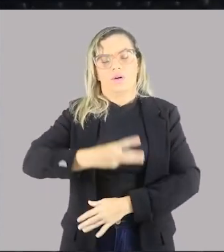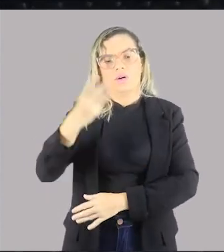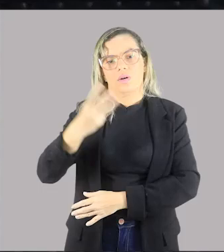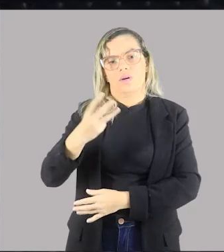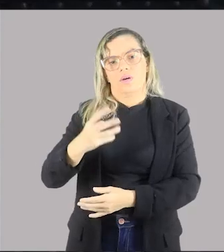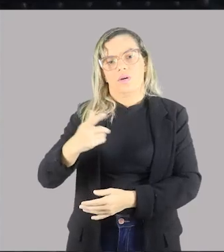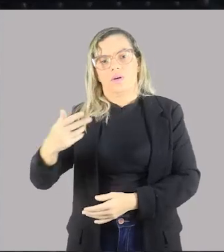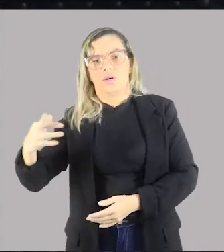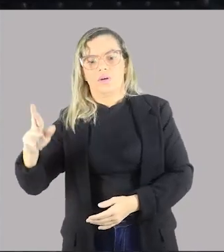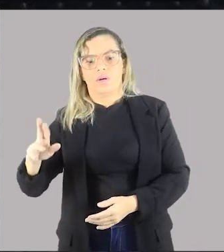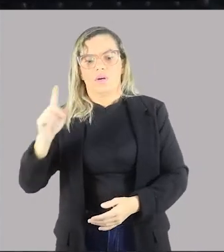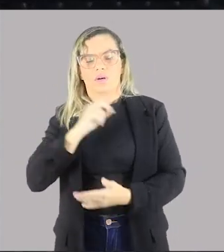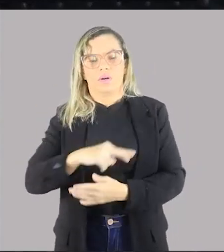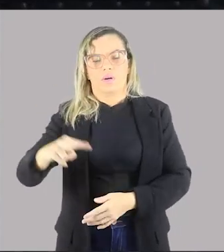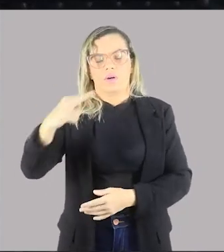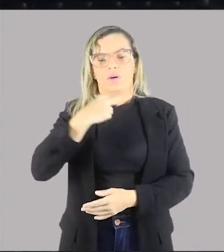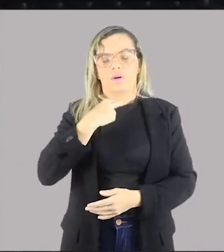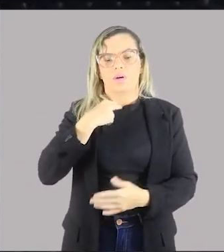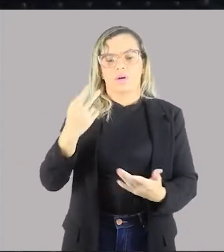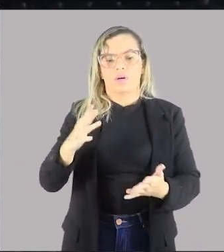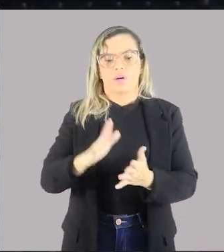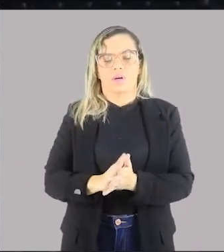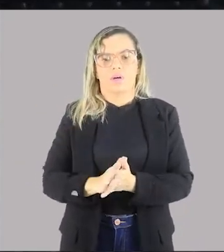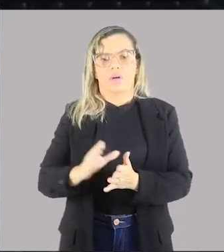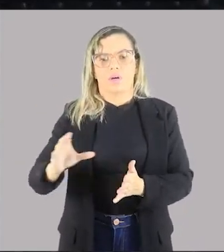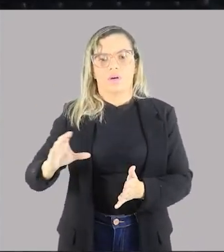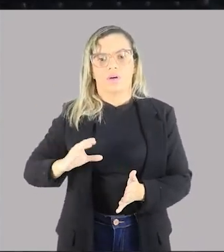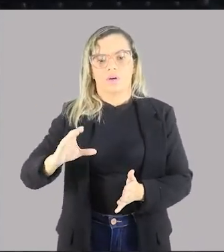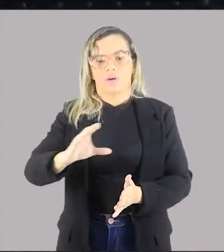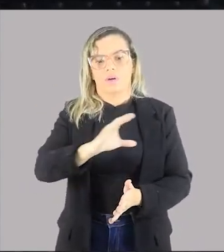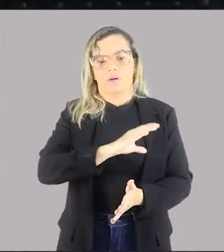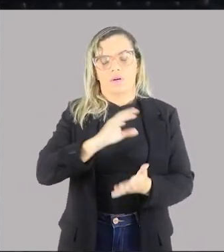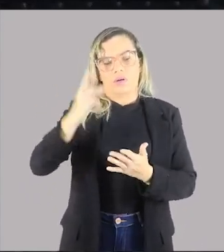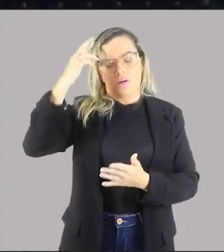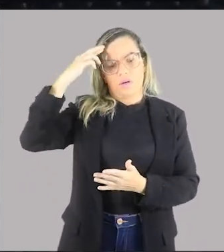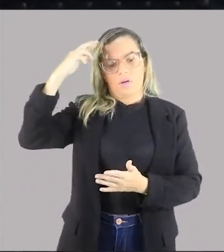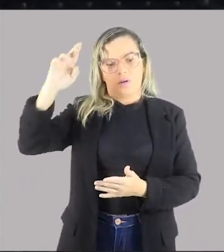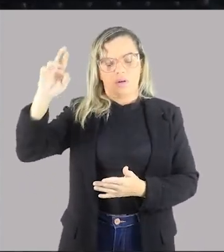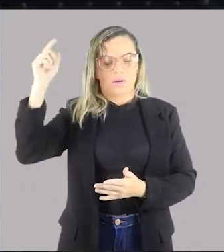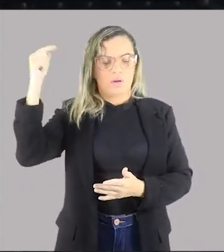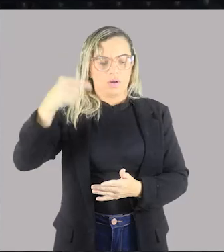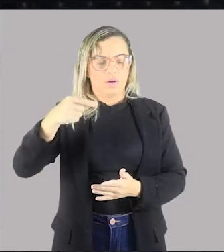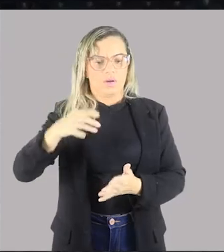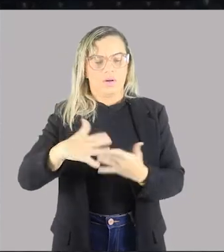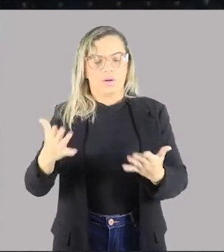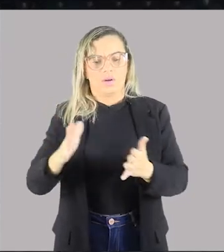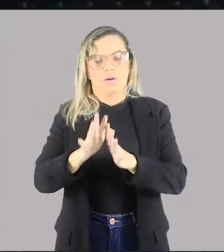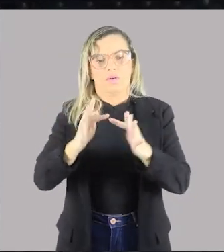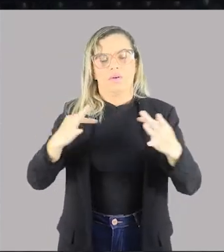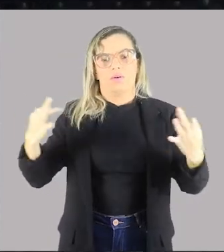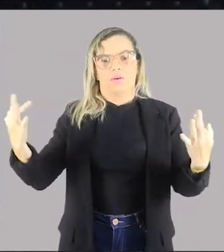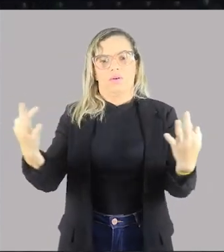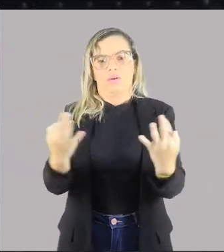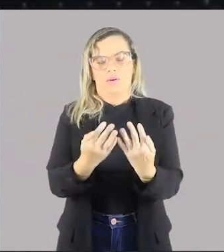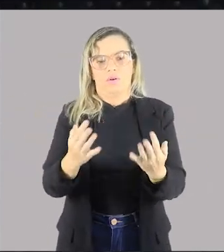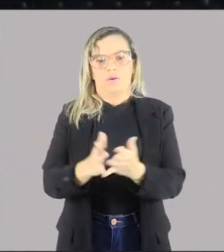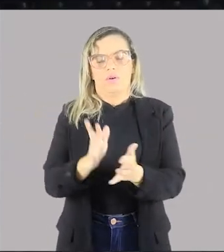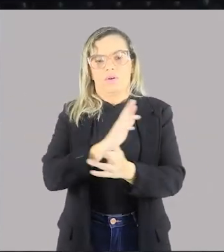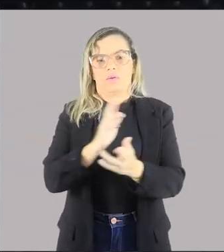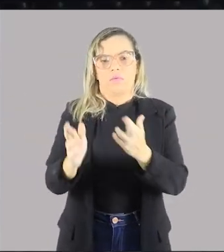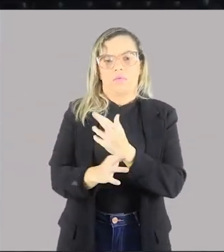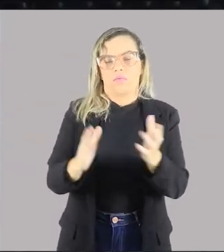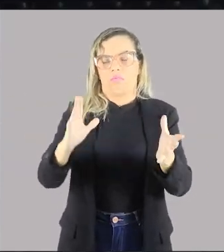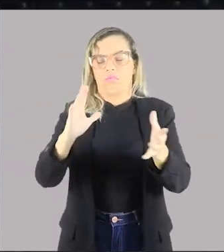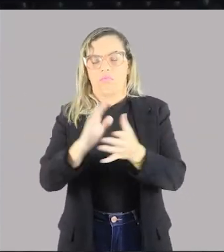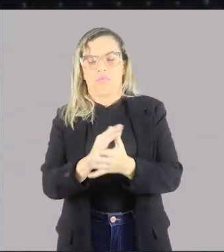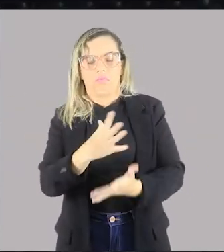ocupar cargo comissionado, a partir do qual a autoridade competente é seu parente, seja cônjuge, seja filho,